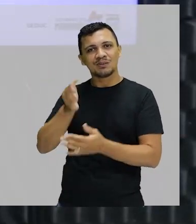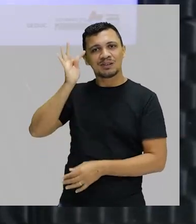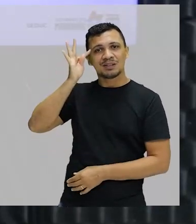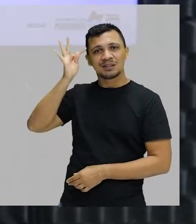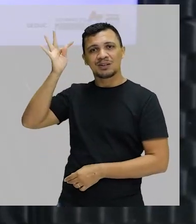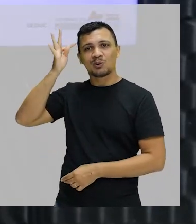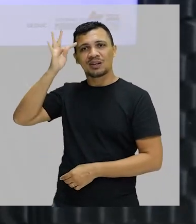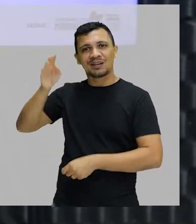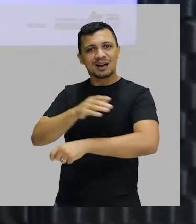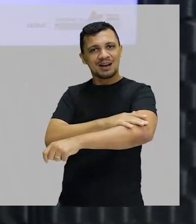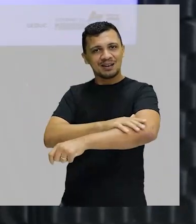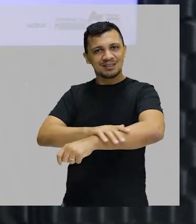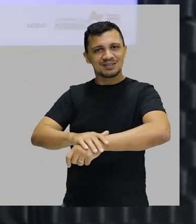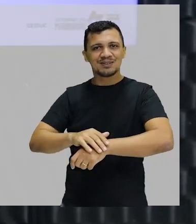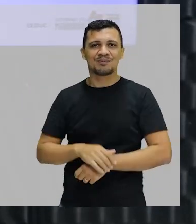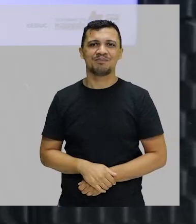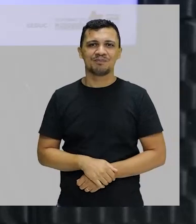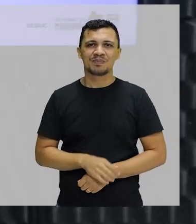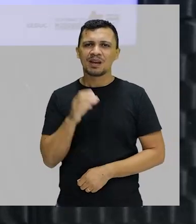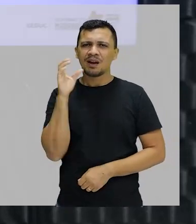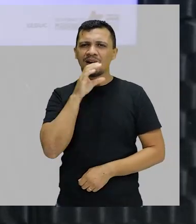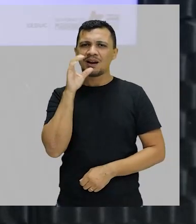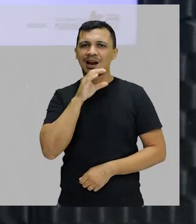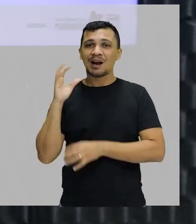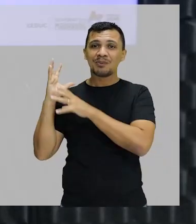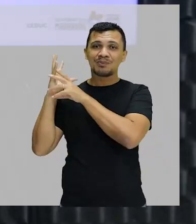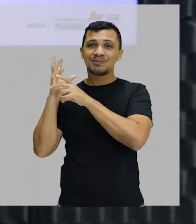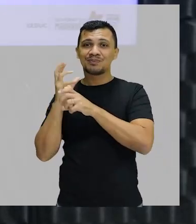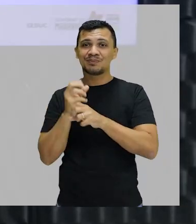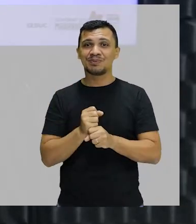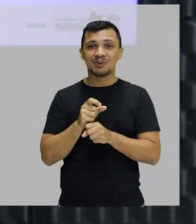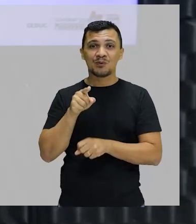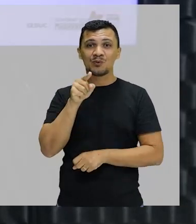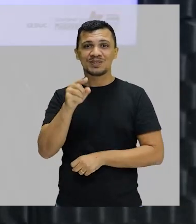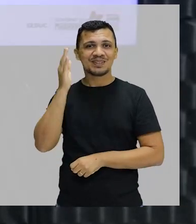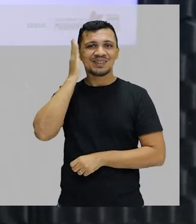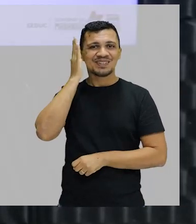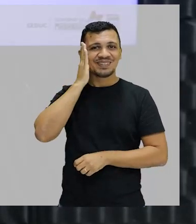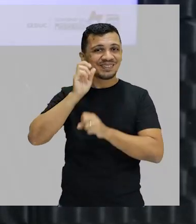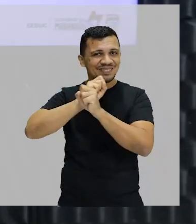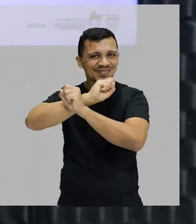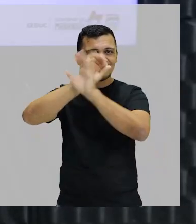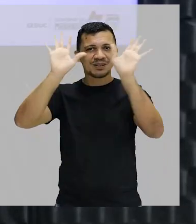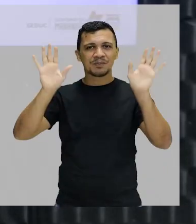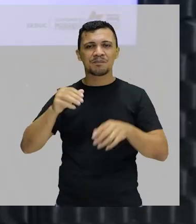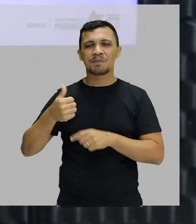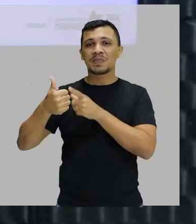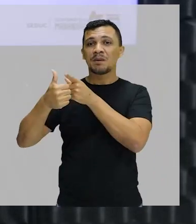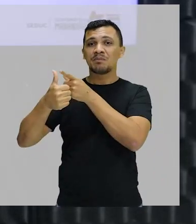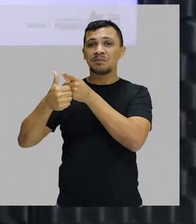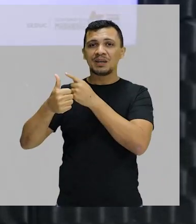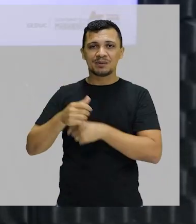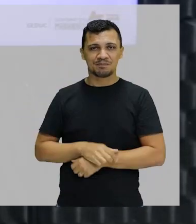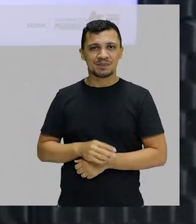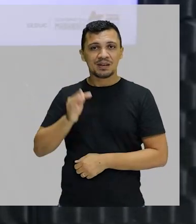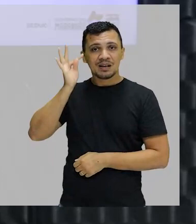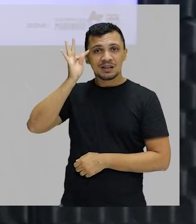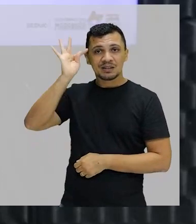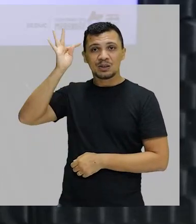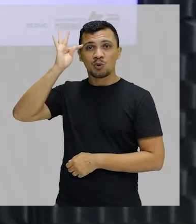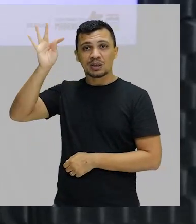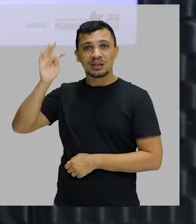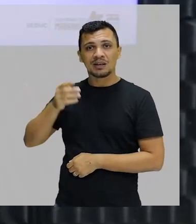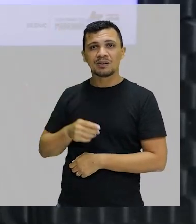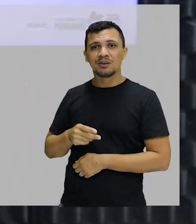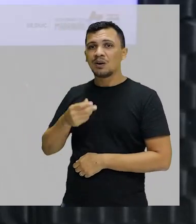dar uma retomada no que a gente viu hoje, só para deixar tudo muito bem claro aí para você. Primeiramente, a gente falou sobre as teorias de Cesare